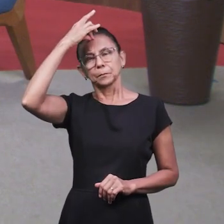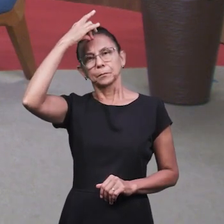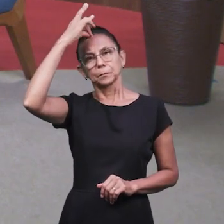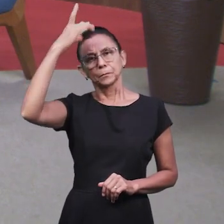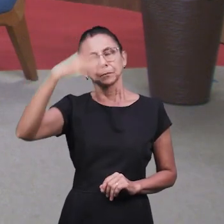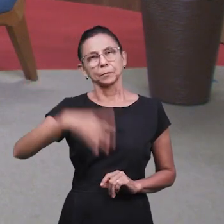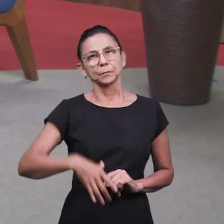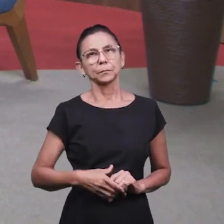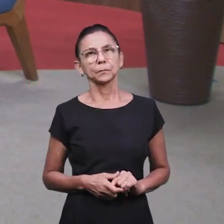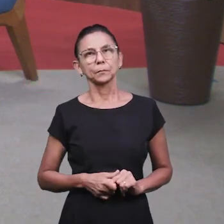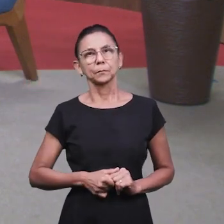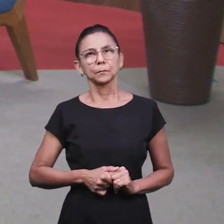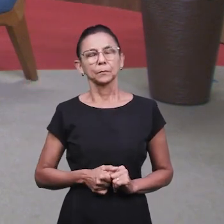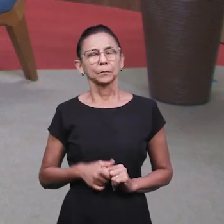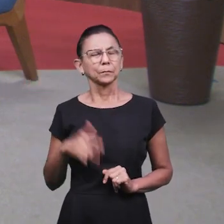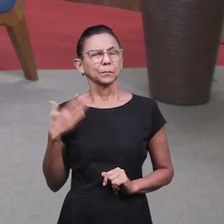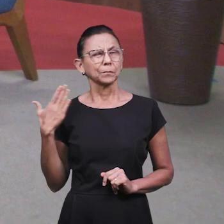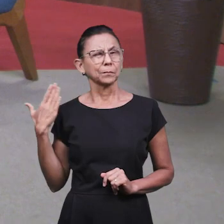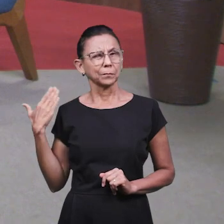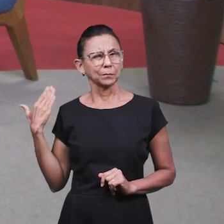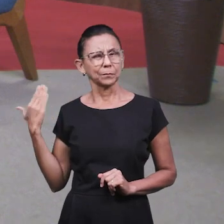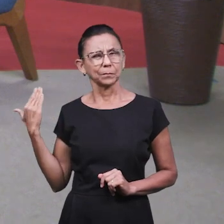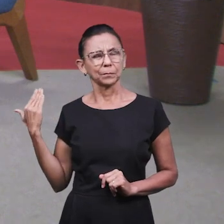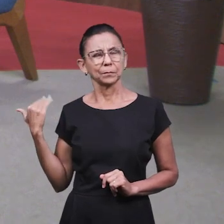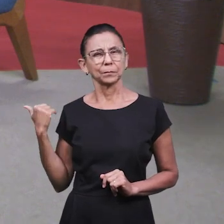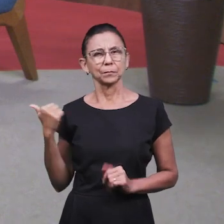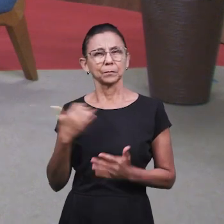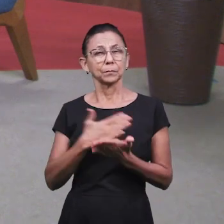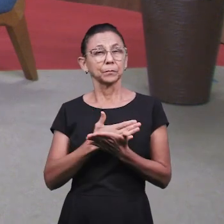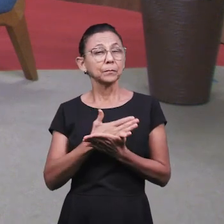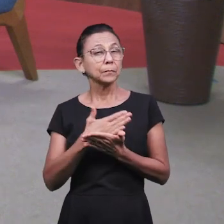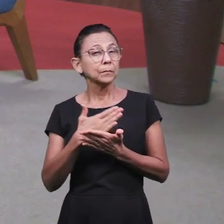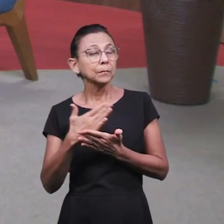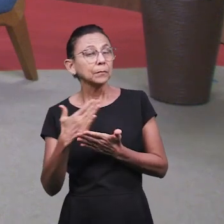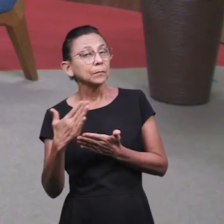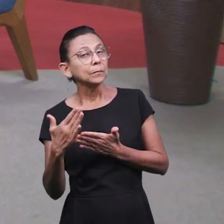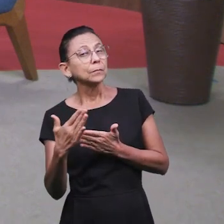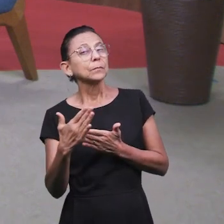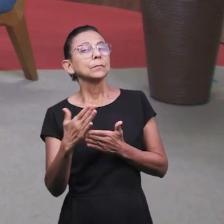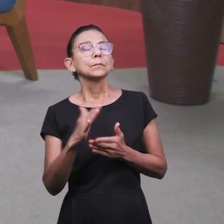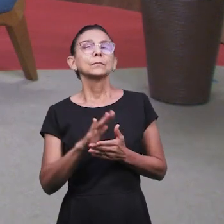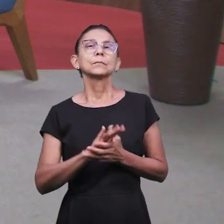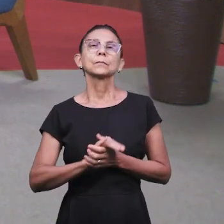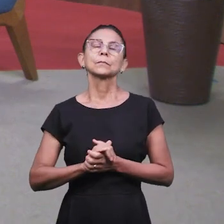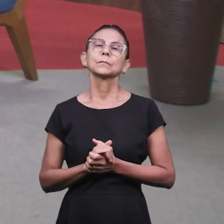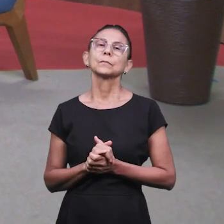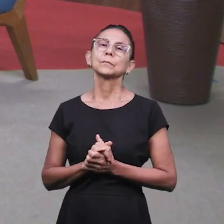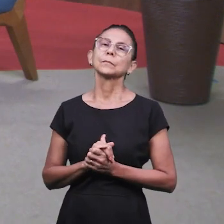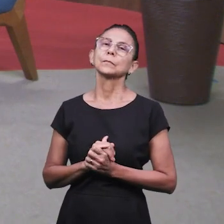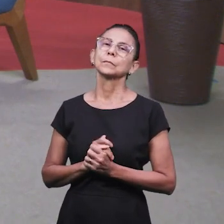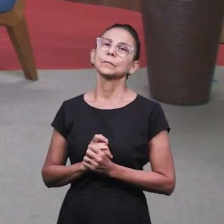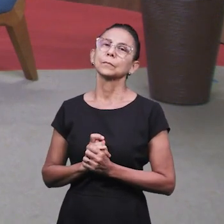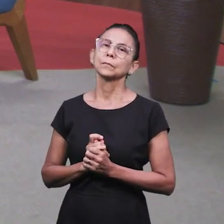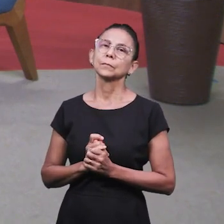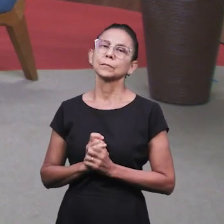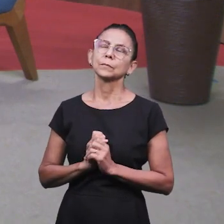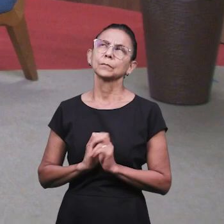ela, e a gente também já trouxe isso lá atrás, quando a gente começou a abordar os primeiros versos do livro de Cantares, ela se